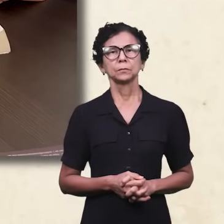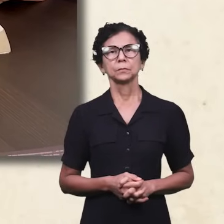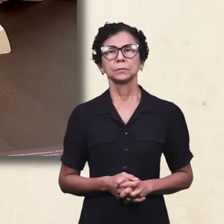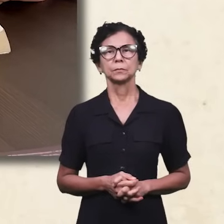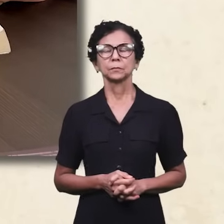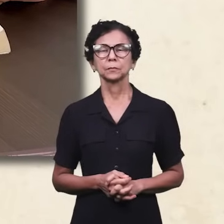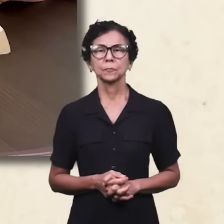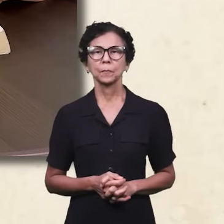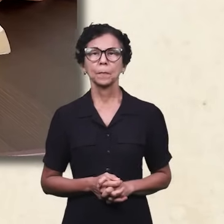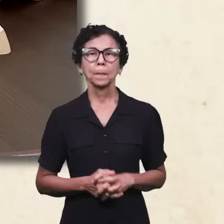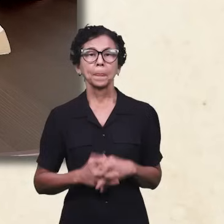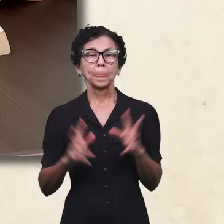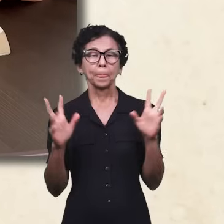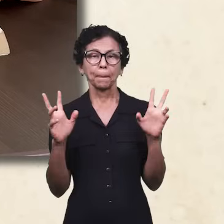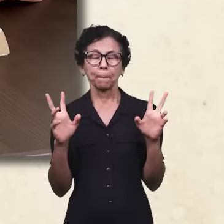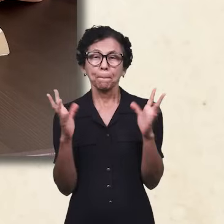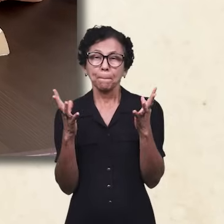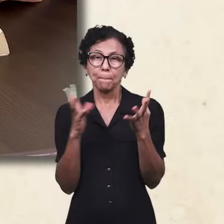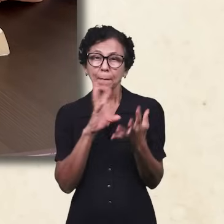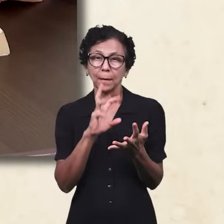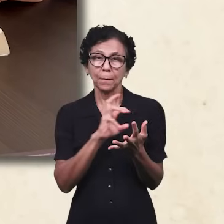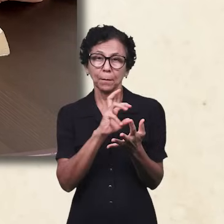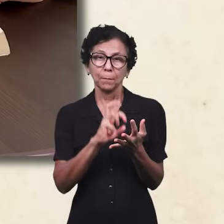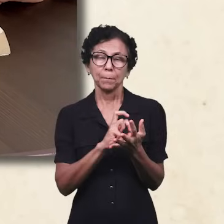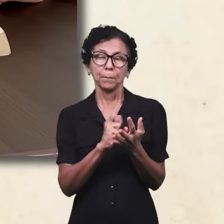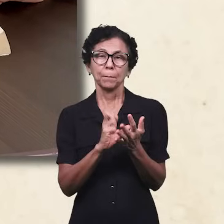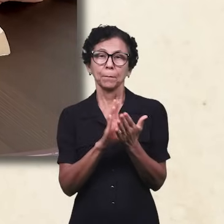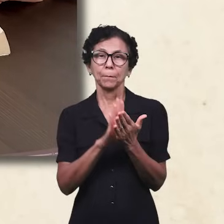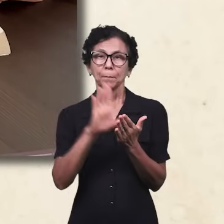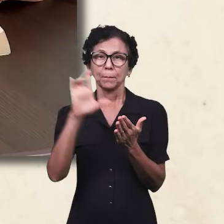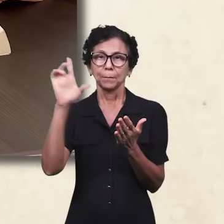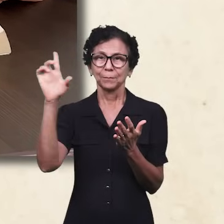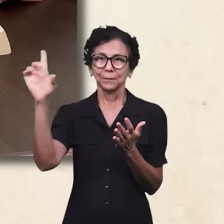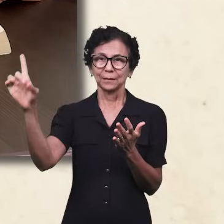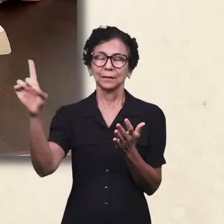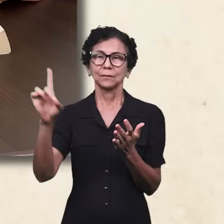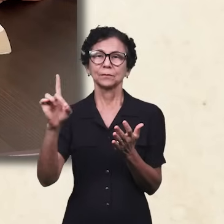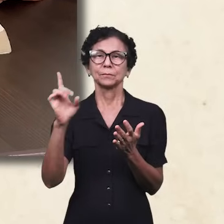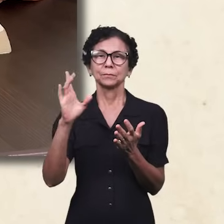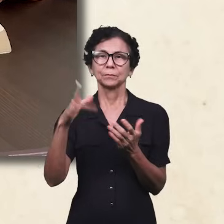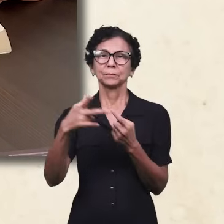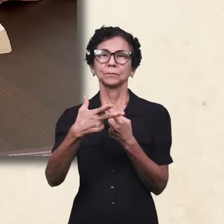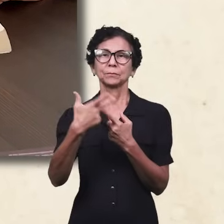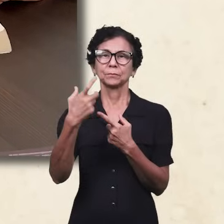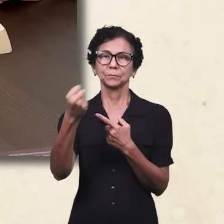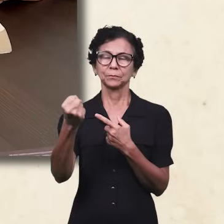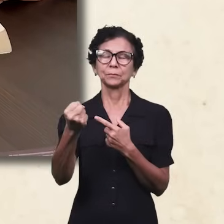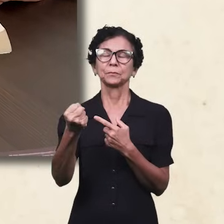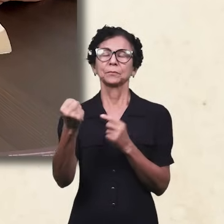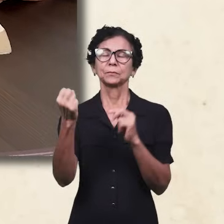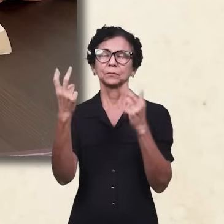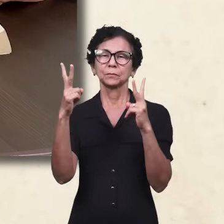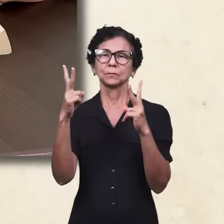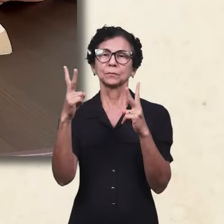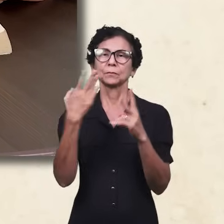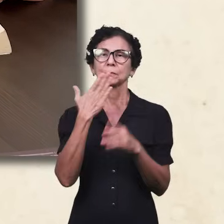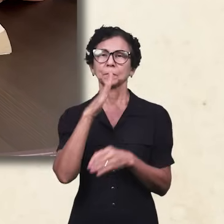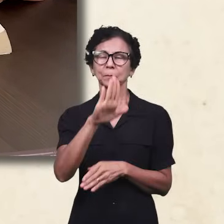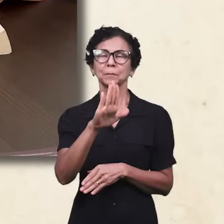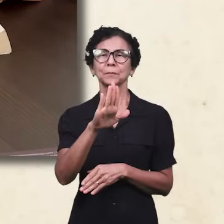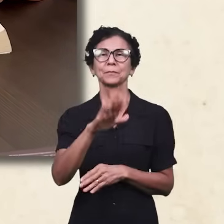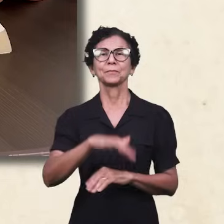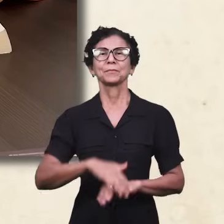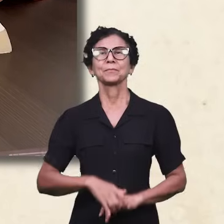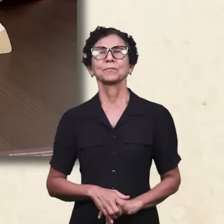relacionar com a palavra quanto mais você amar a palavra de Deus você já é um Vencedor tem uma promessa de Vitória de